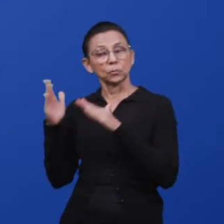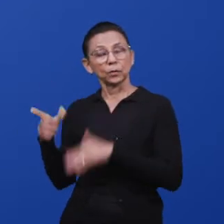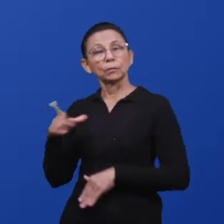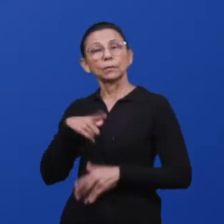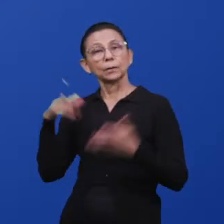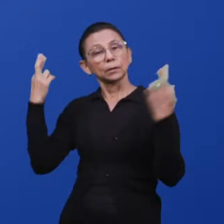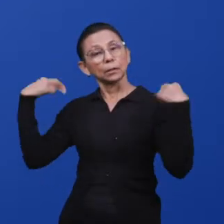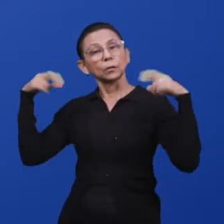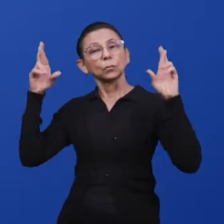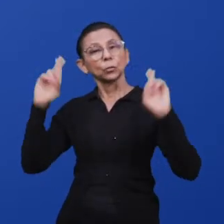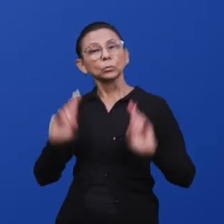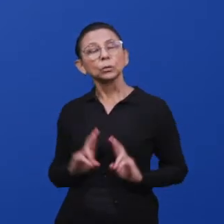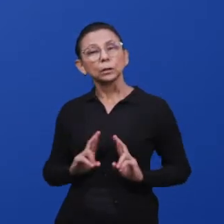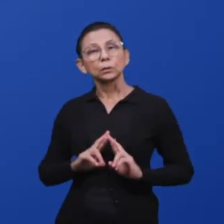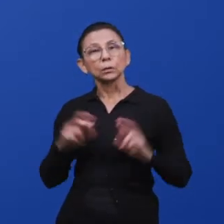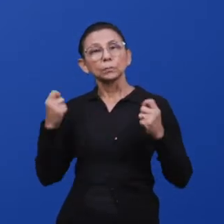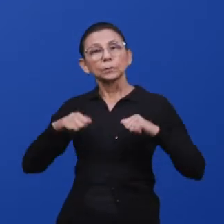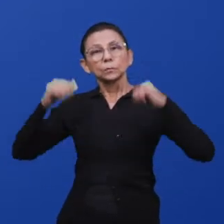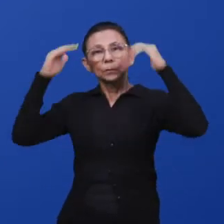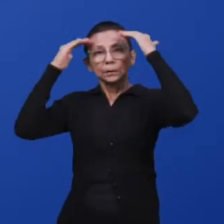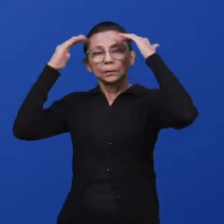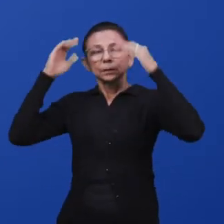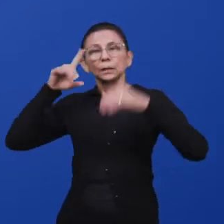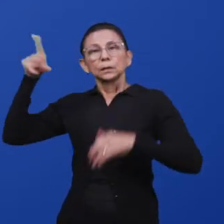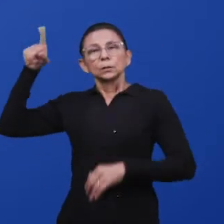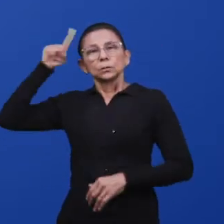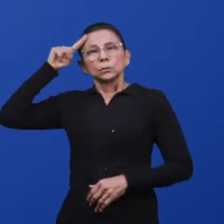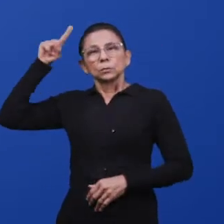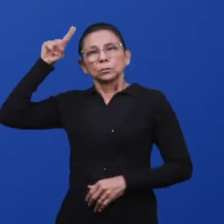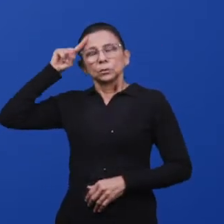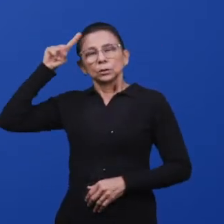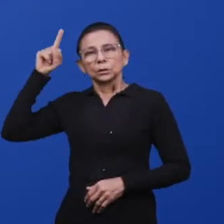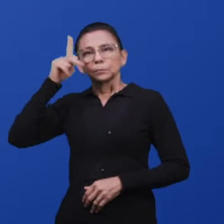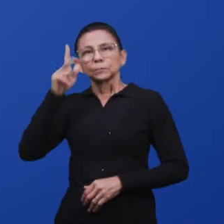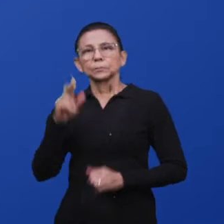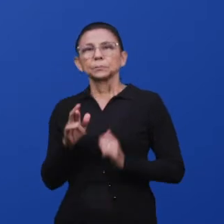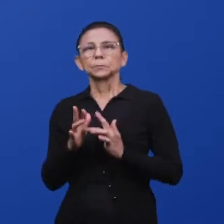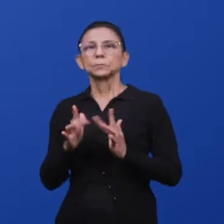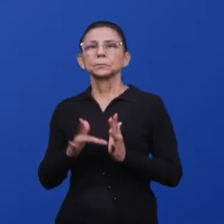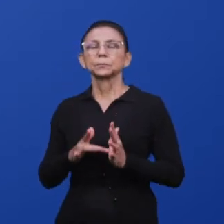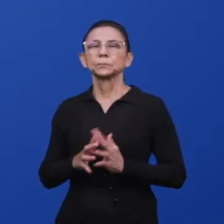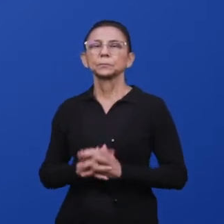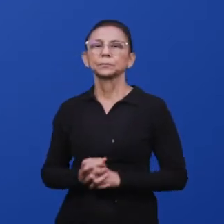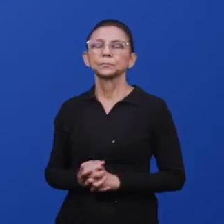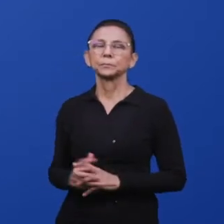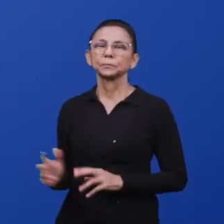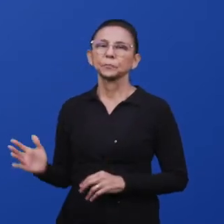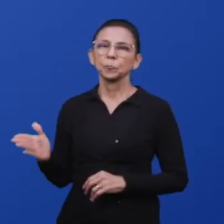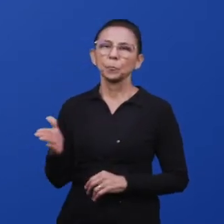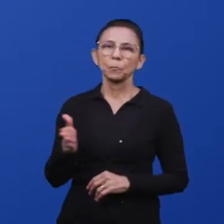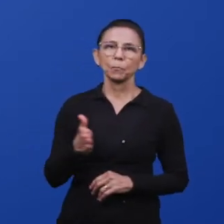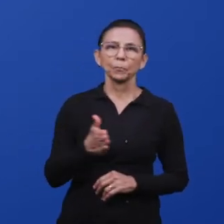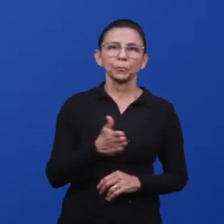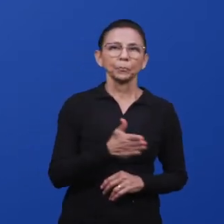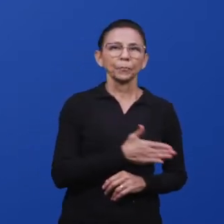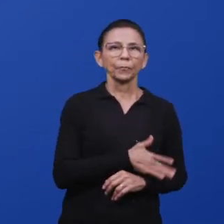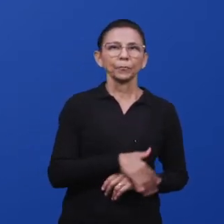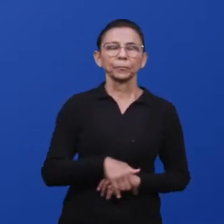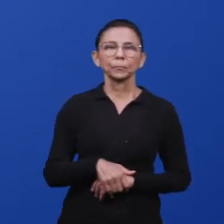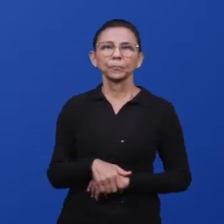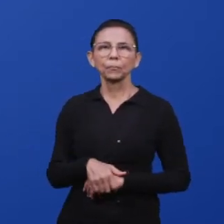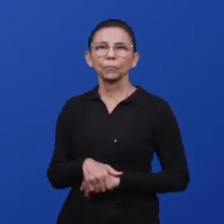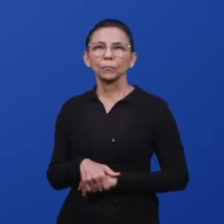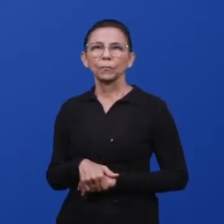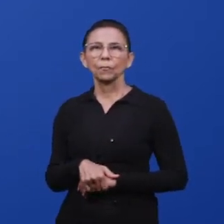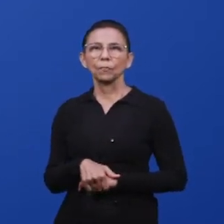viver conforme a vontade de Deus, todos os dias. A paz do Senhor Jesus. A paz seja Jesus, irmãos. Hoje eu vim